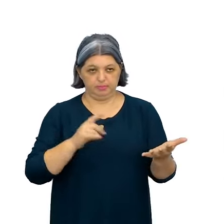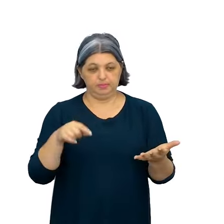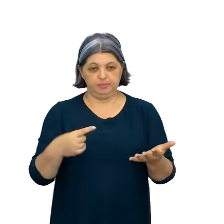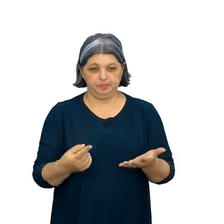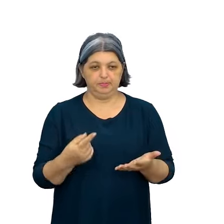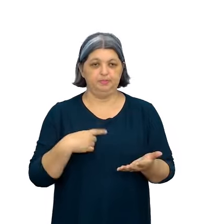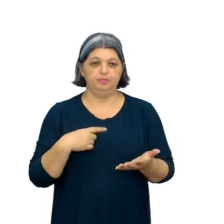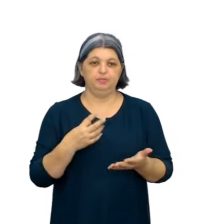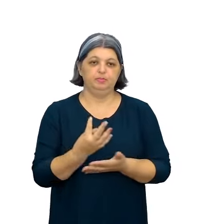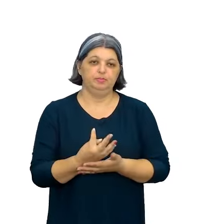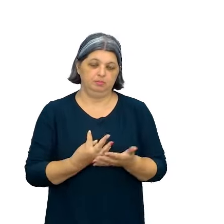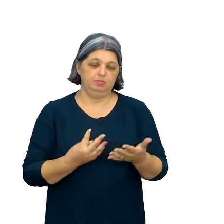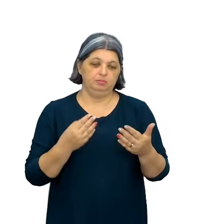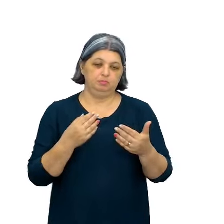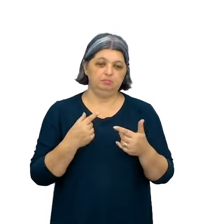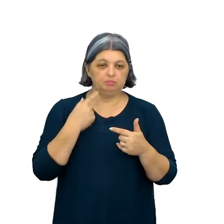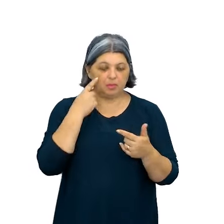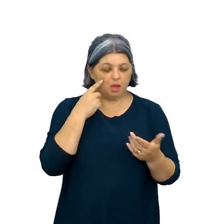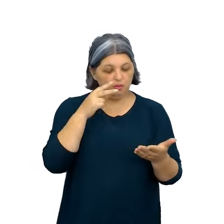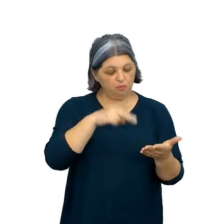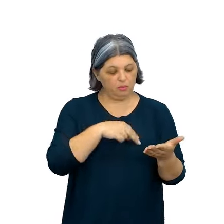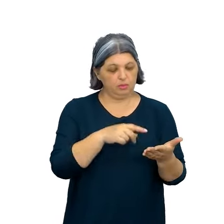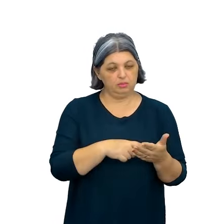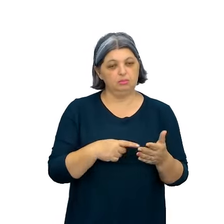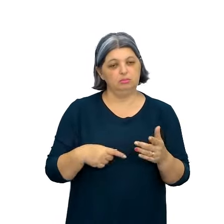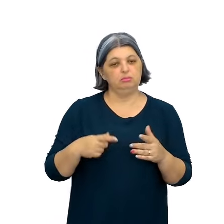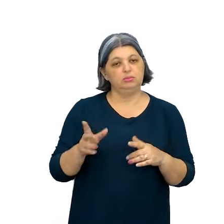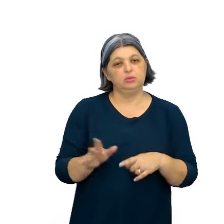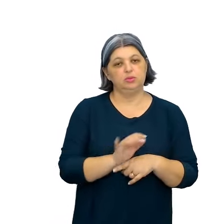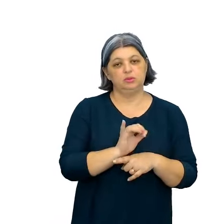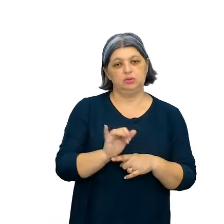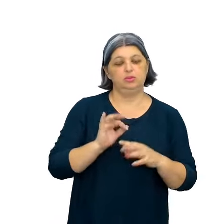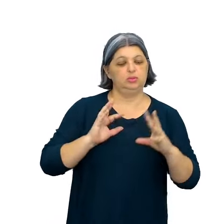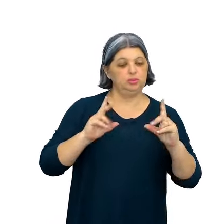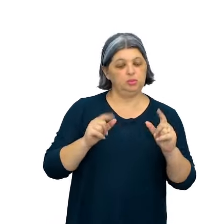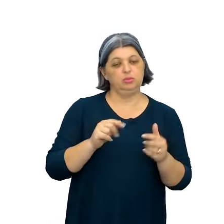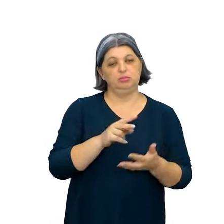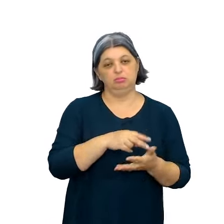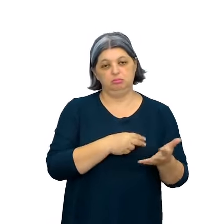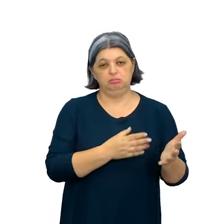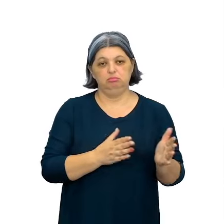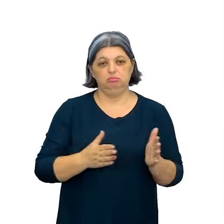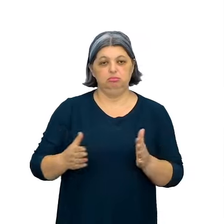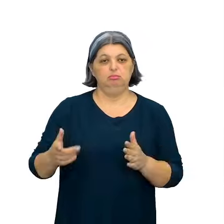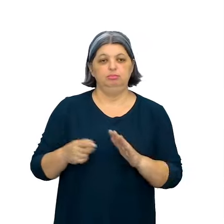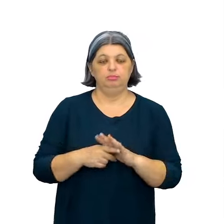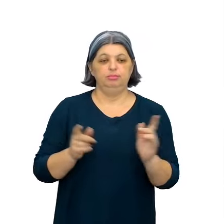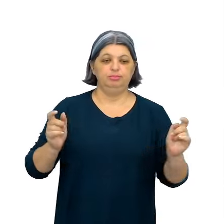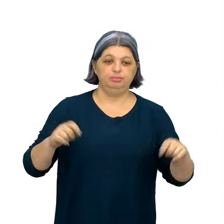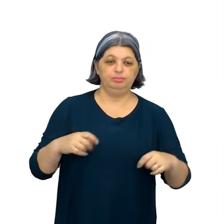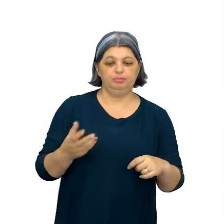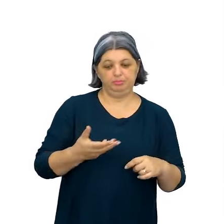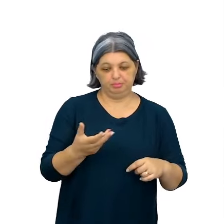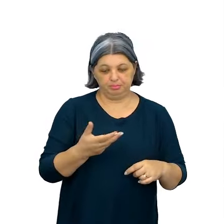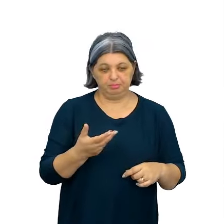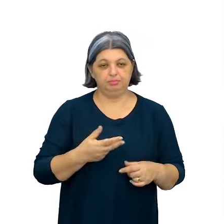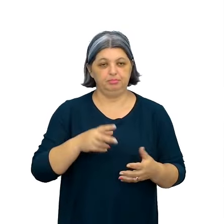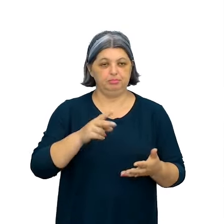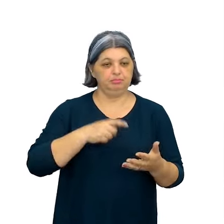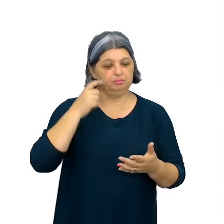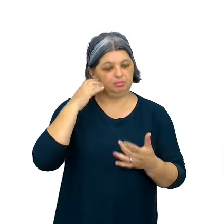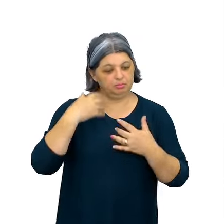de texto que está lendo. Essa estratégia opera durante toda a leitura e é também responsável por uma velocidade maior de processamento